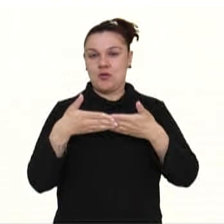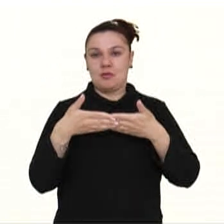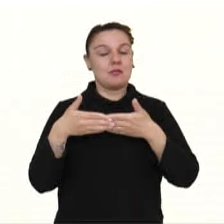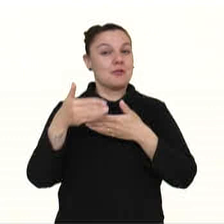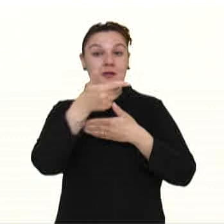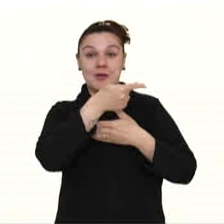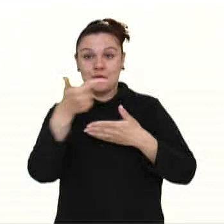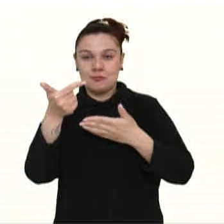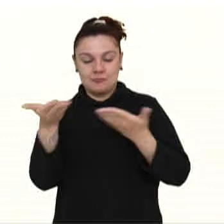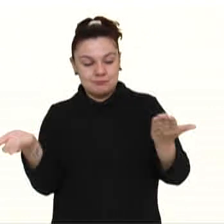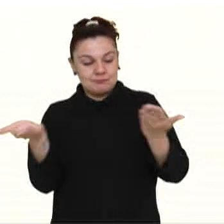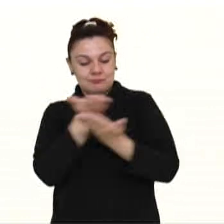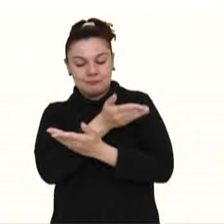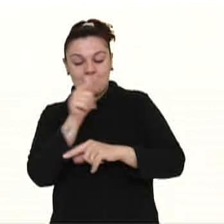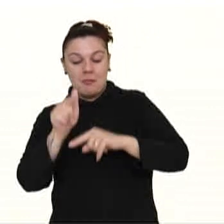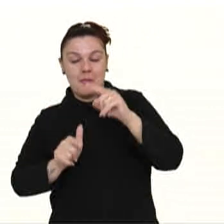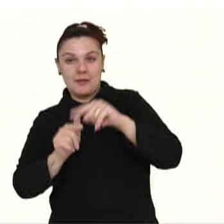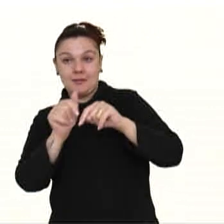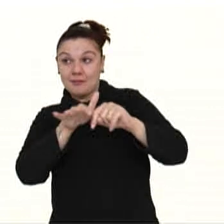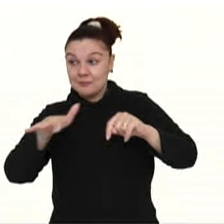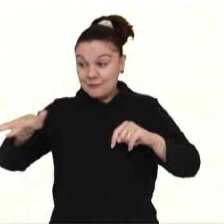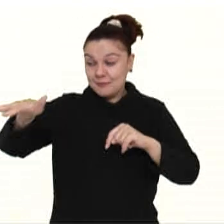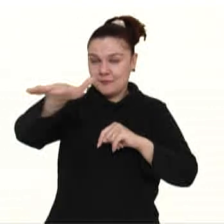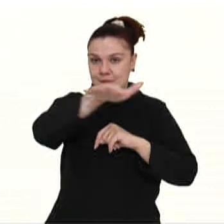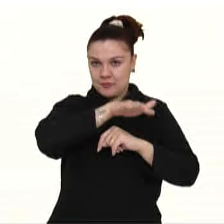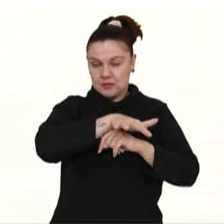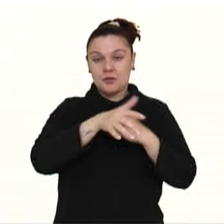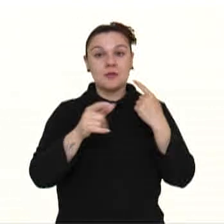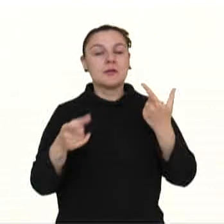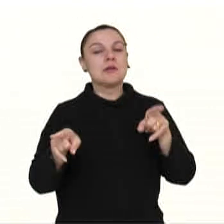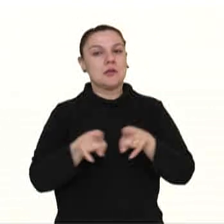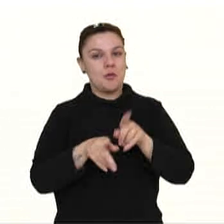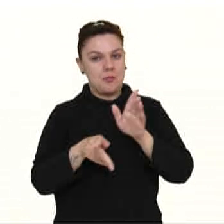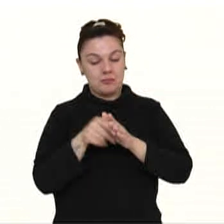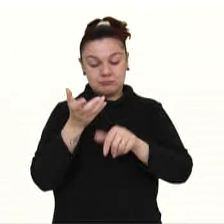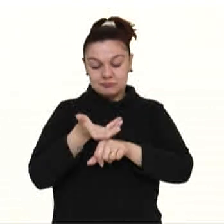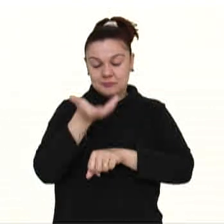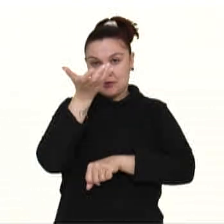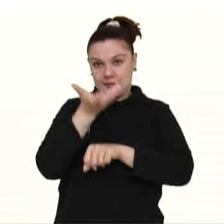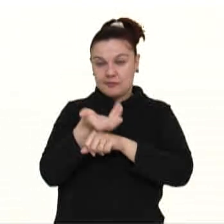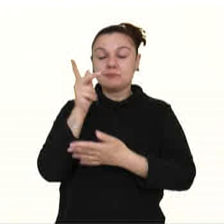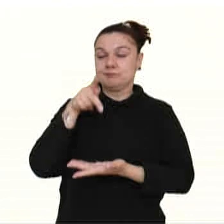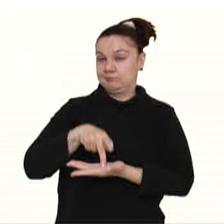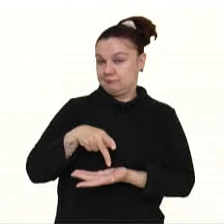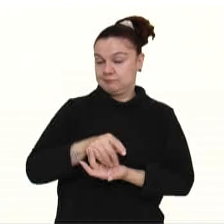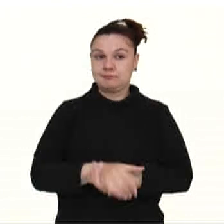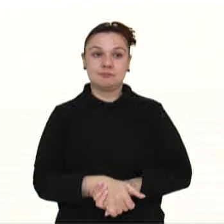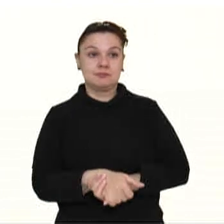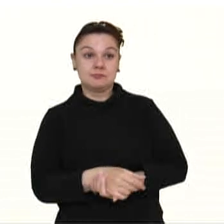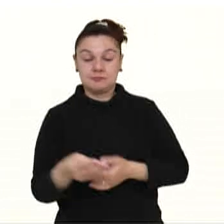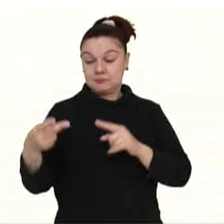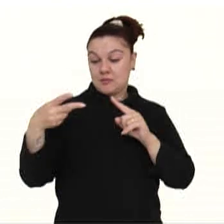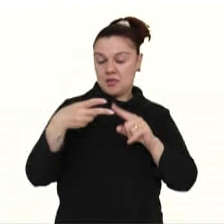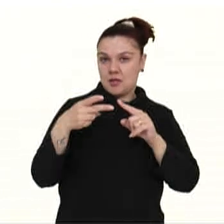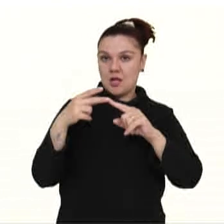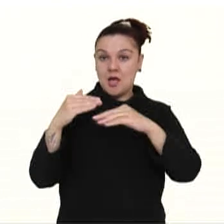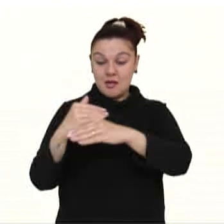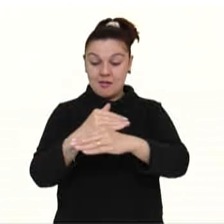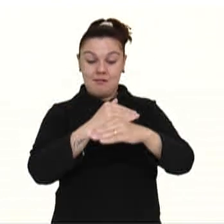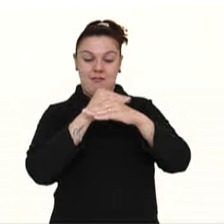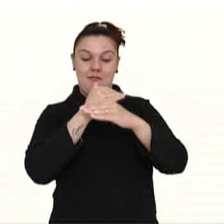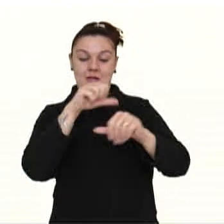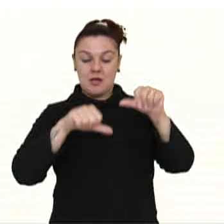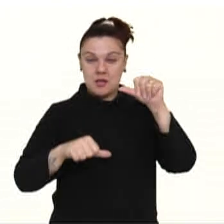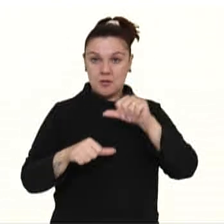onde não há troca de matéria com o meio ambiente, isso para as substâncias gasosas, verdadeiro. 2. No equilíbrio químico,